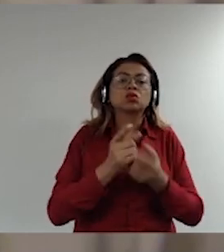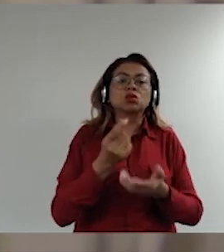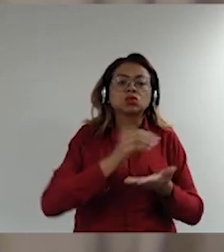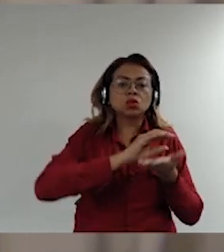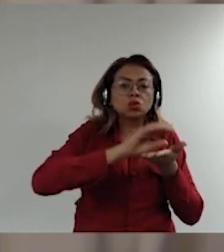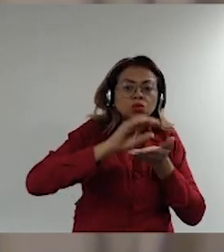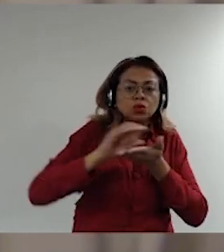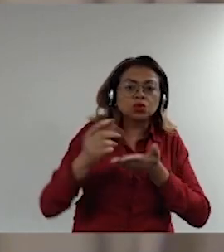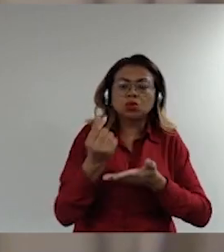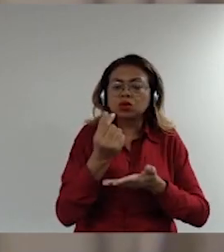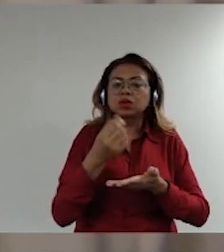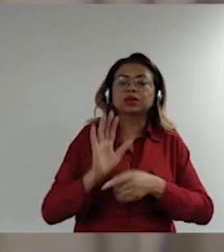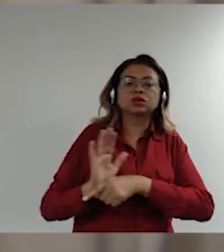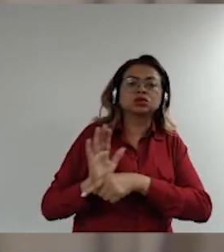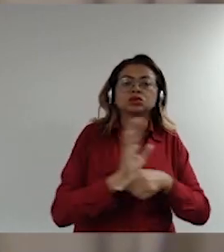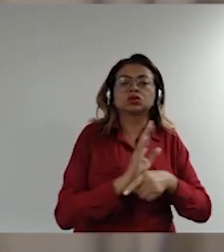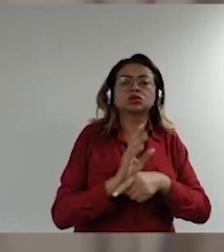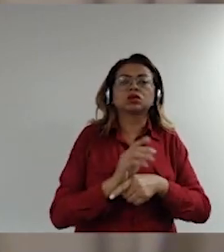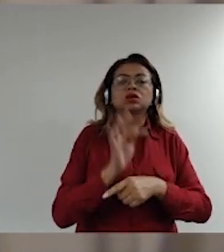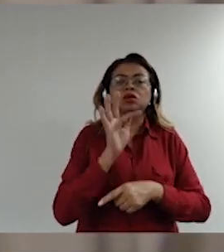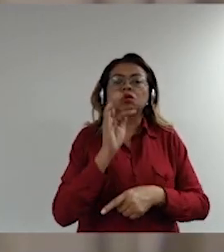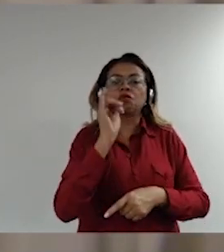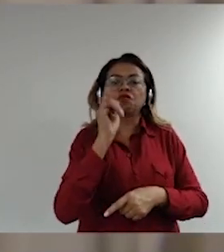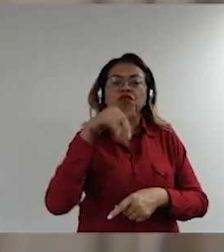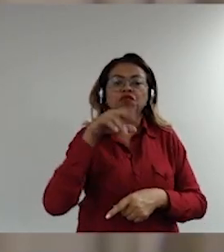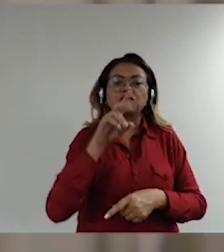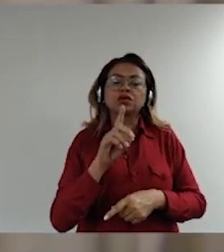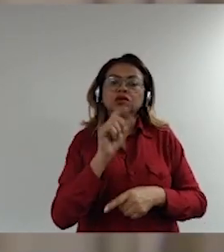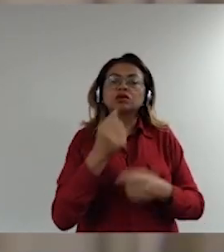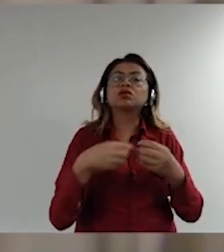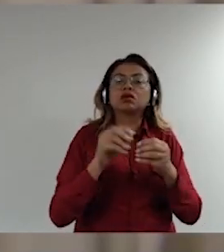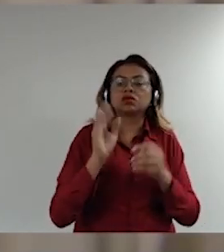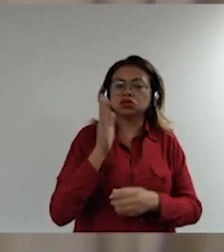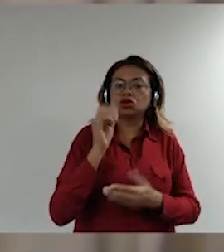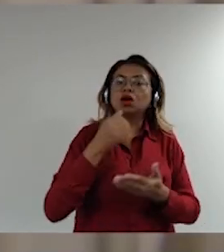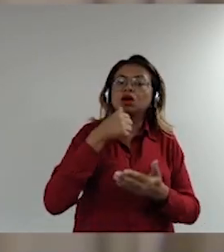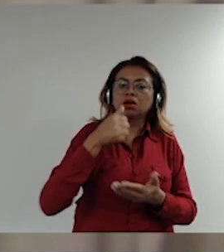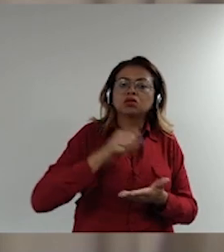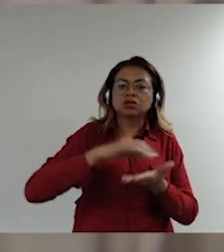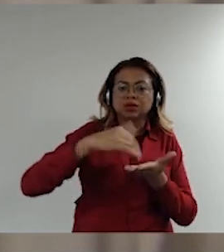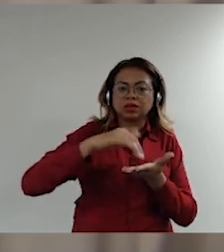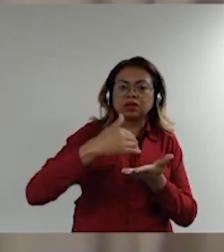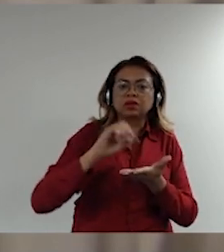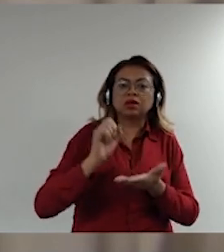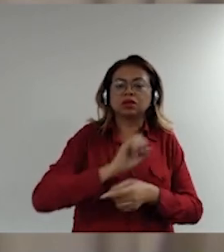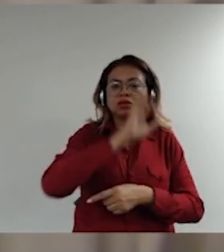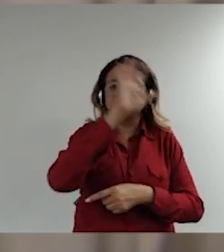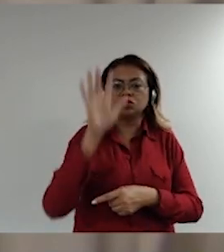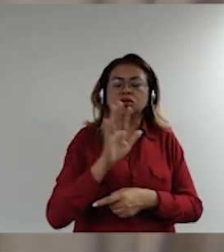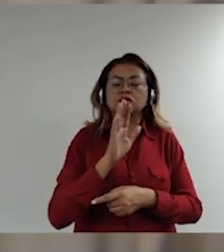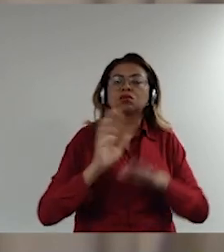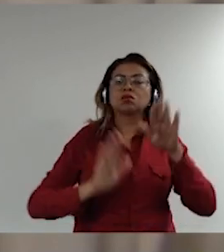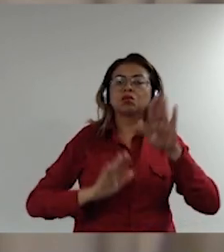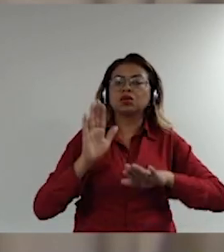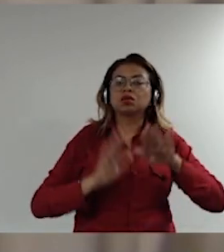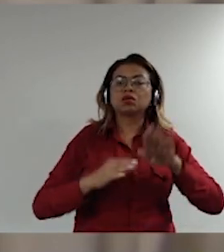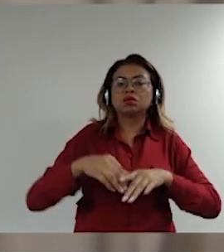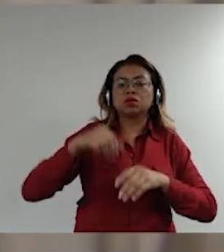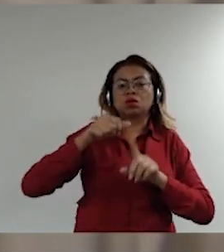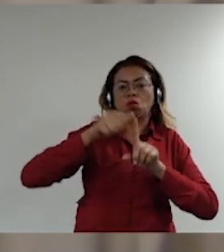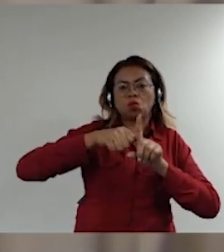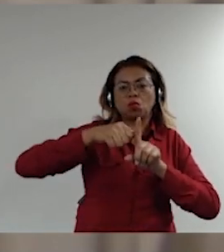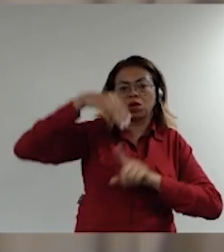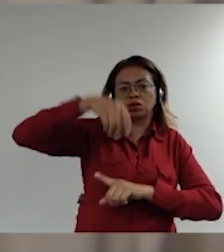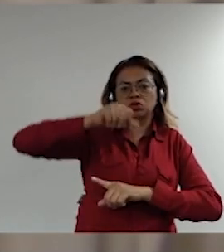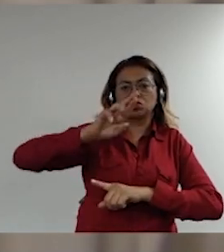do FIDA. Sou secretária-geral do FIDA, e lá ainda no início, final de março, início de abril, recebemos